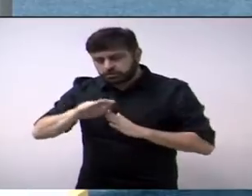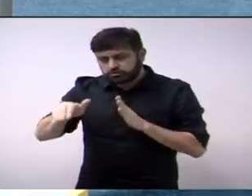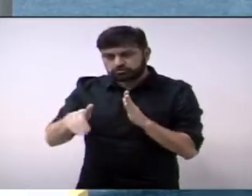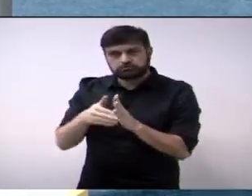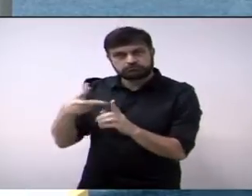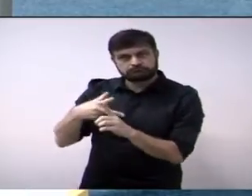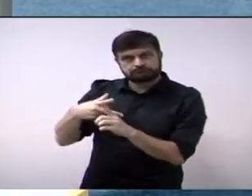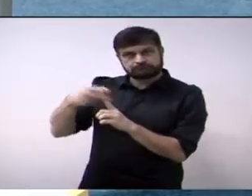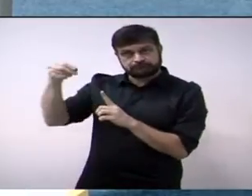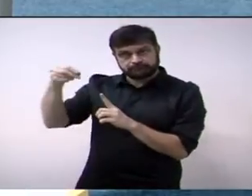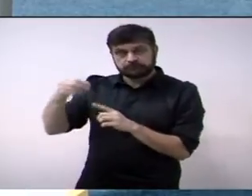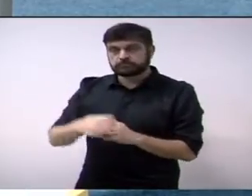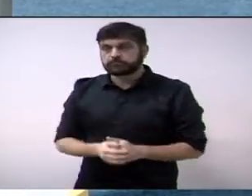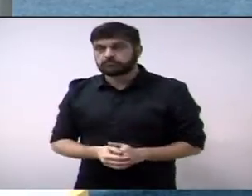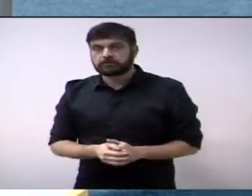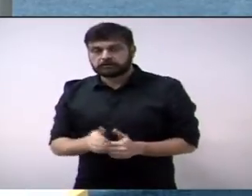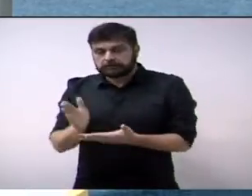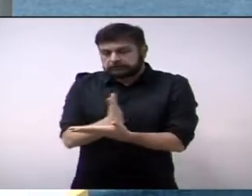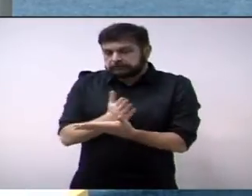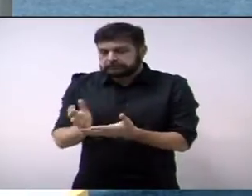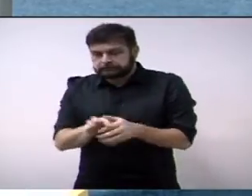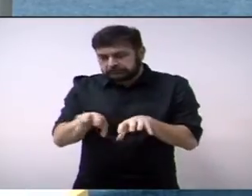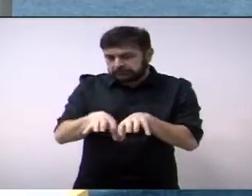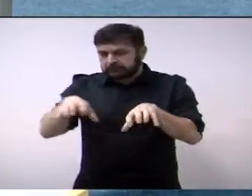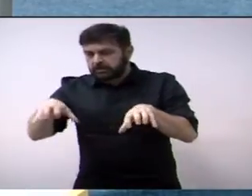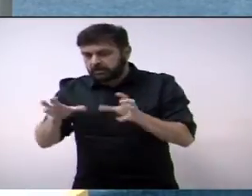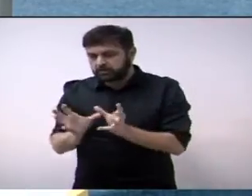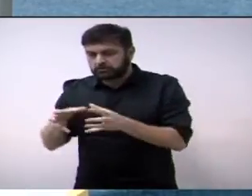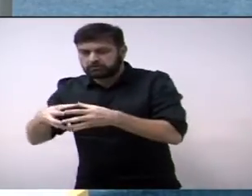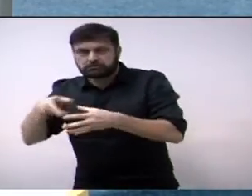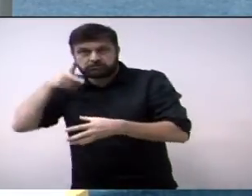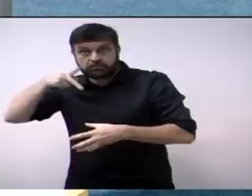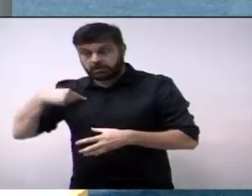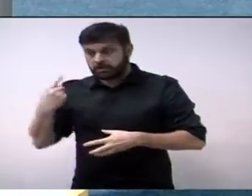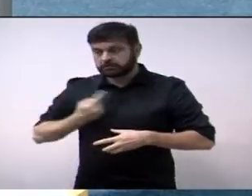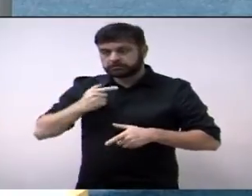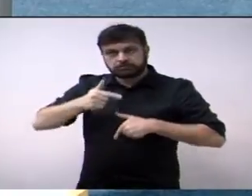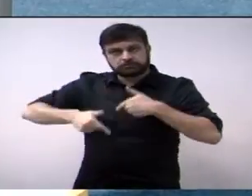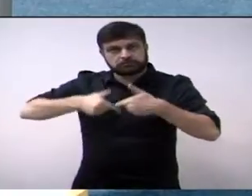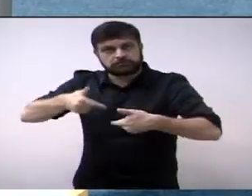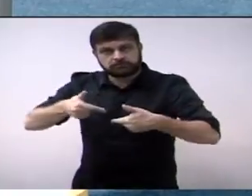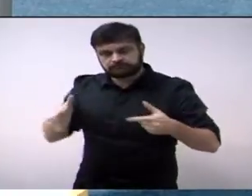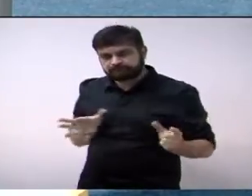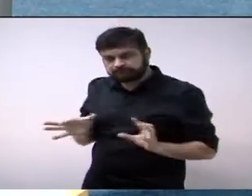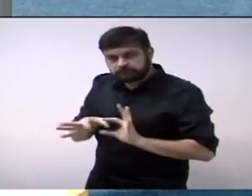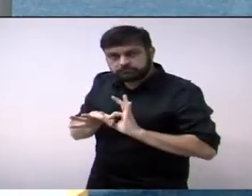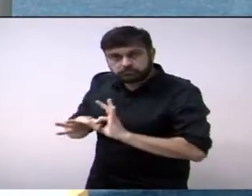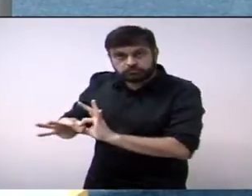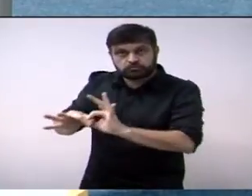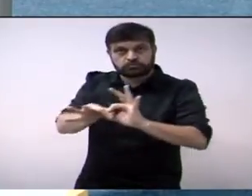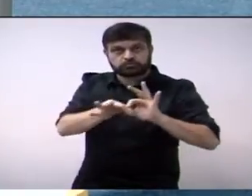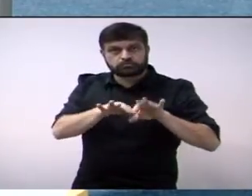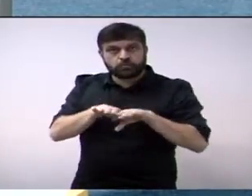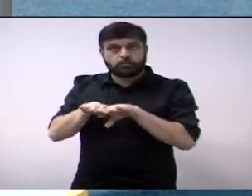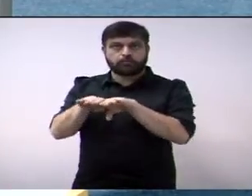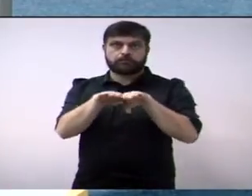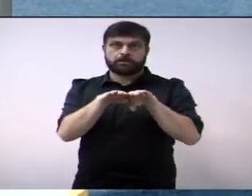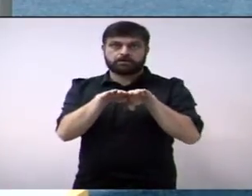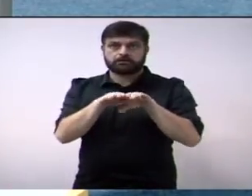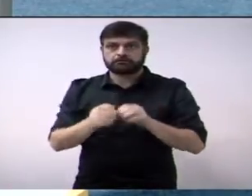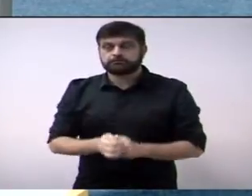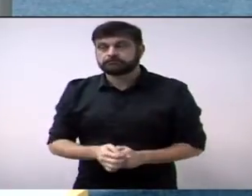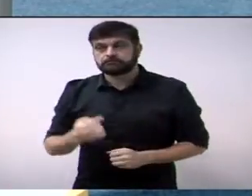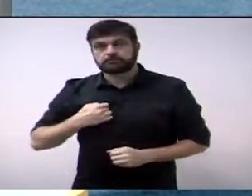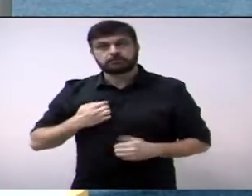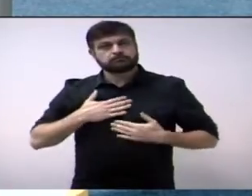ganha. Não tem um individualismo, e a gente pode trabalhar de uma forma coletiva. E eu fiquei